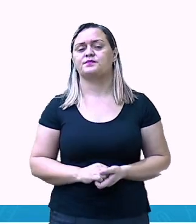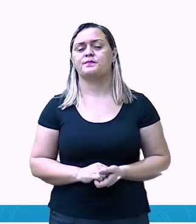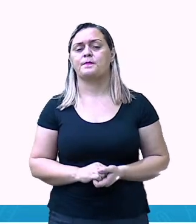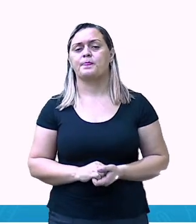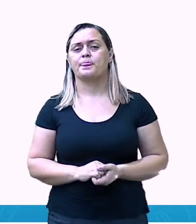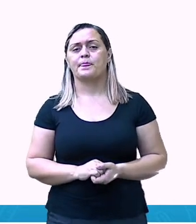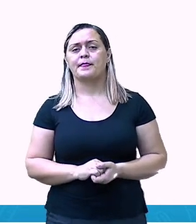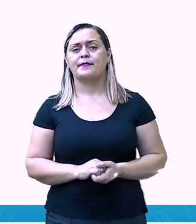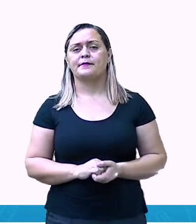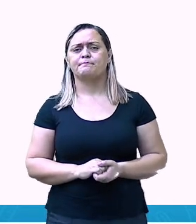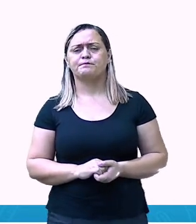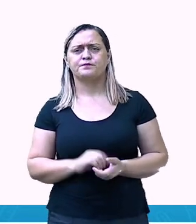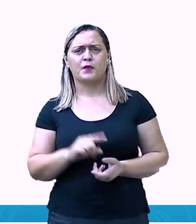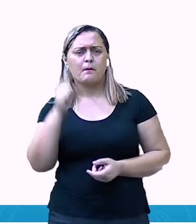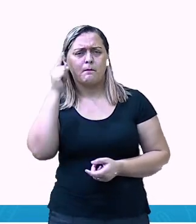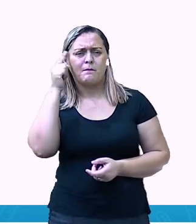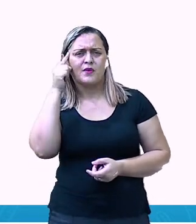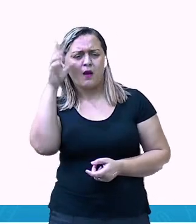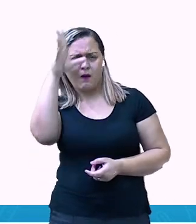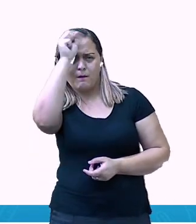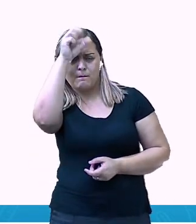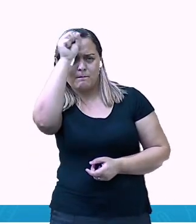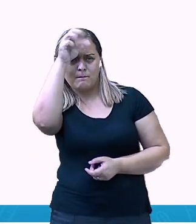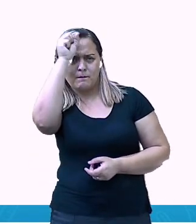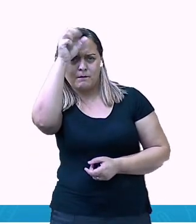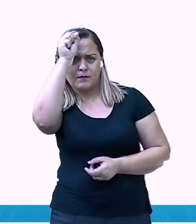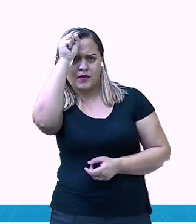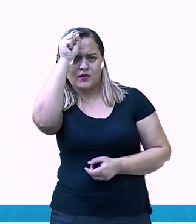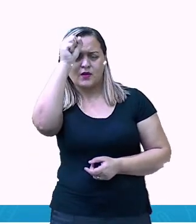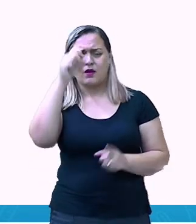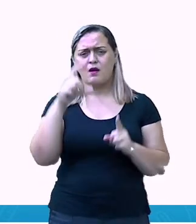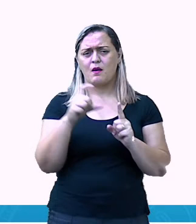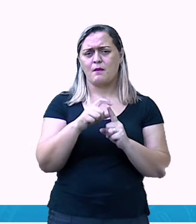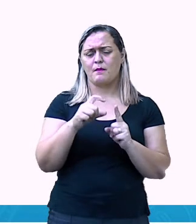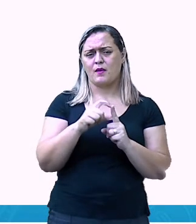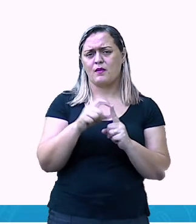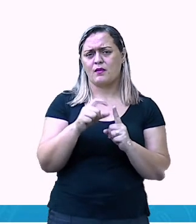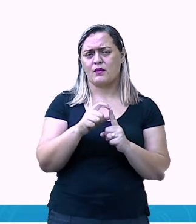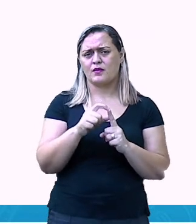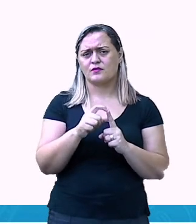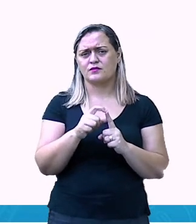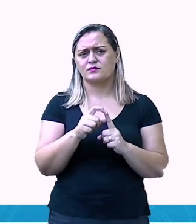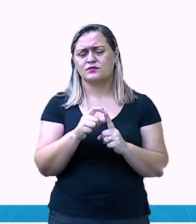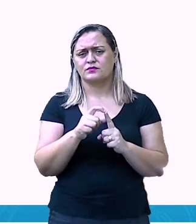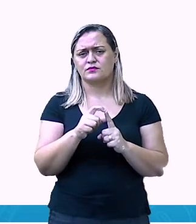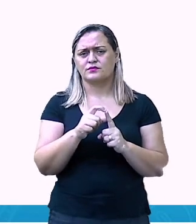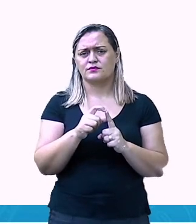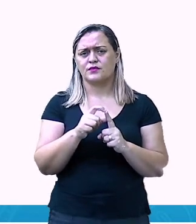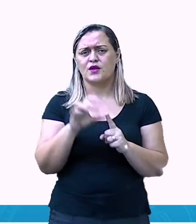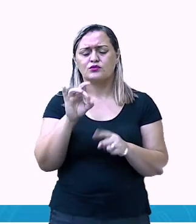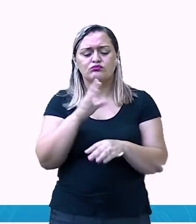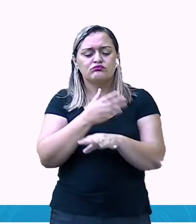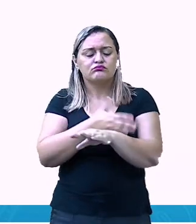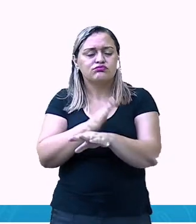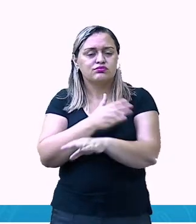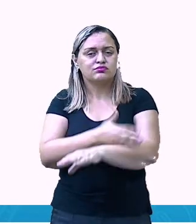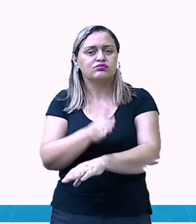precisa associar ela a alguma coisa que você conhece. Lembrar de alguma coisa que lembra aquele som. Ó,